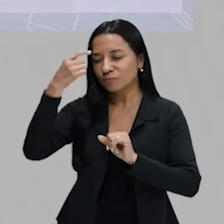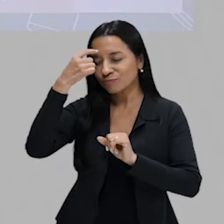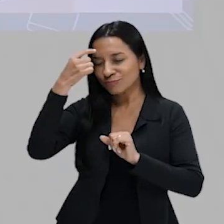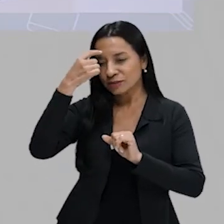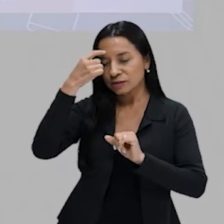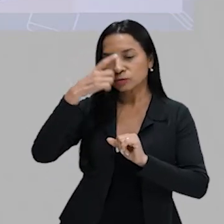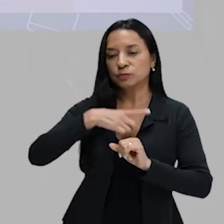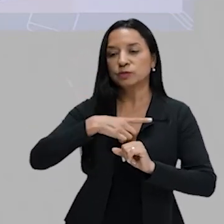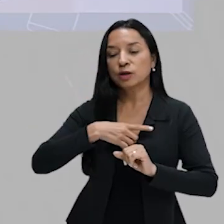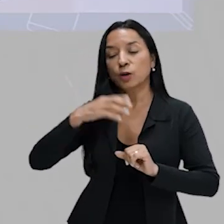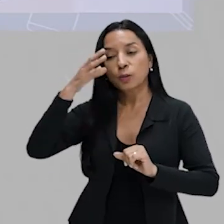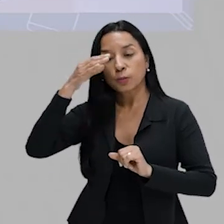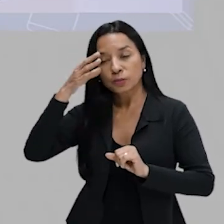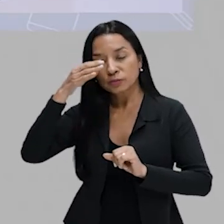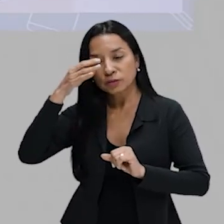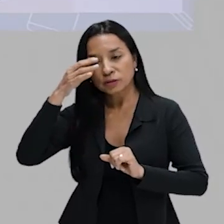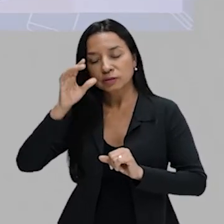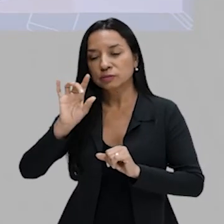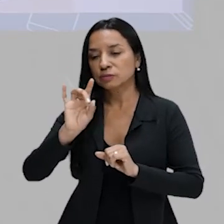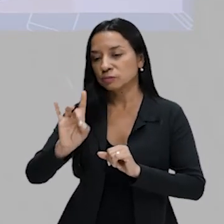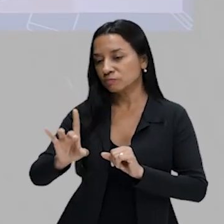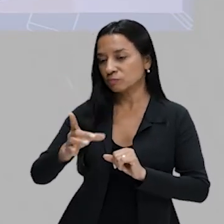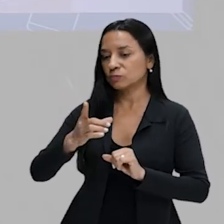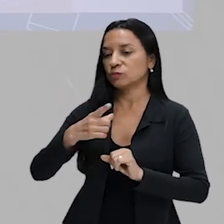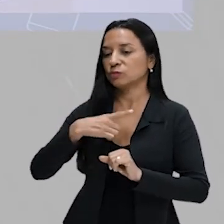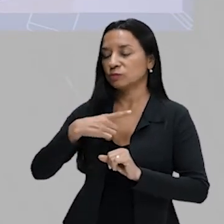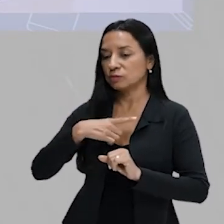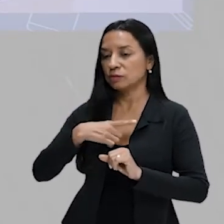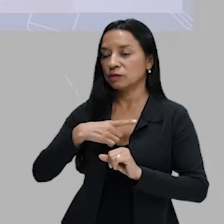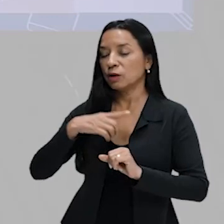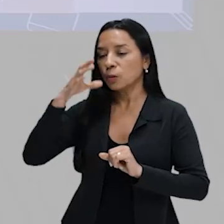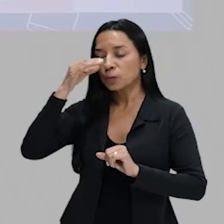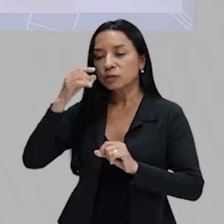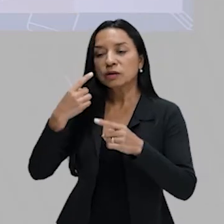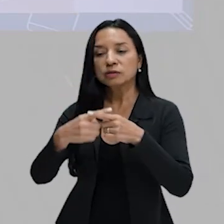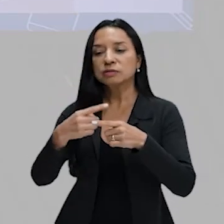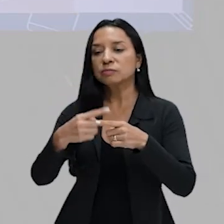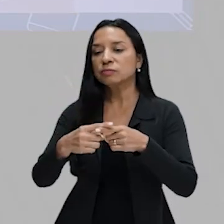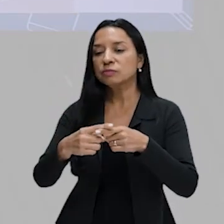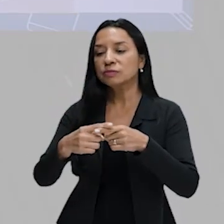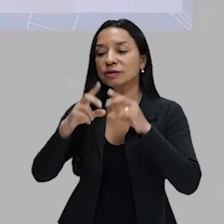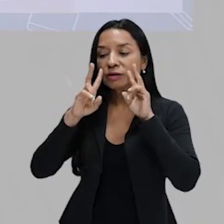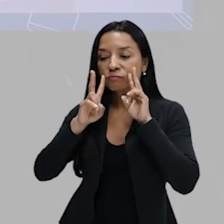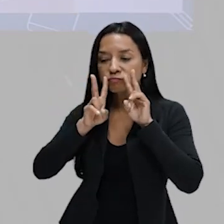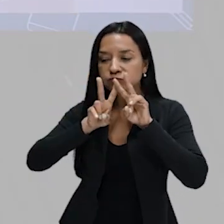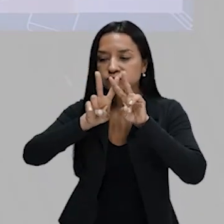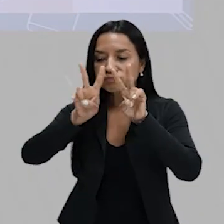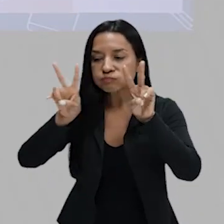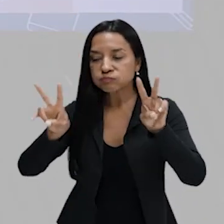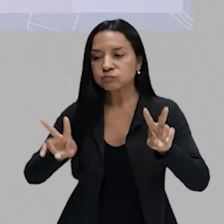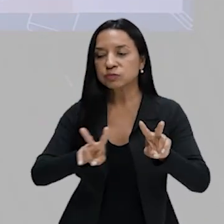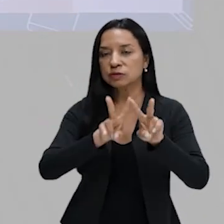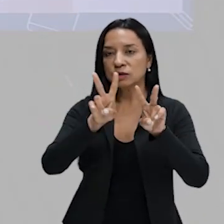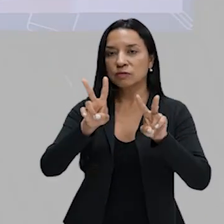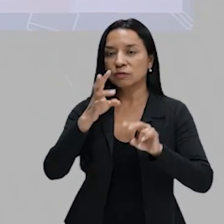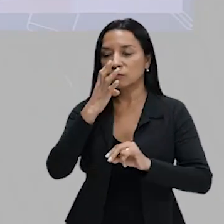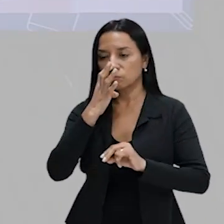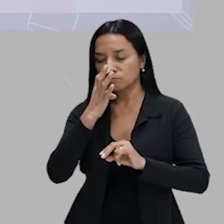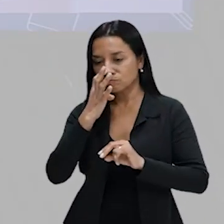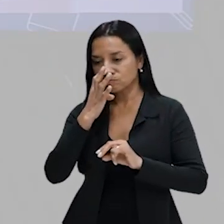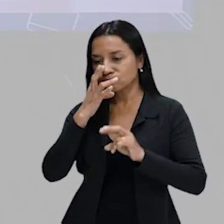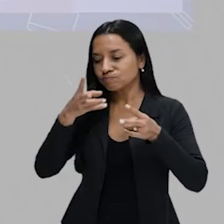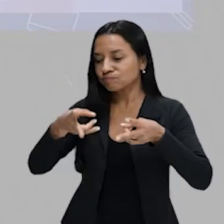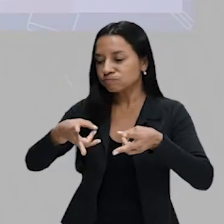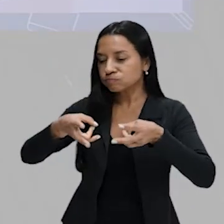essa curiosidade ela só vai existir porque ele promove o que? A observação. Um fato acontece e